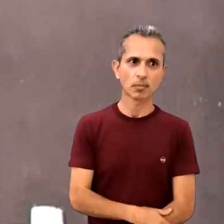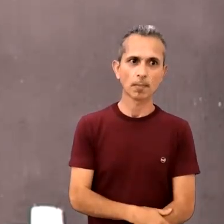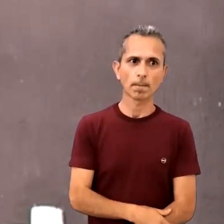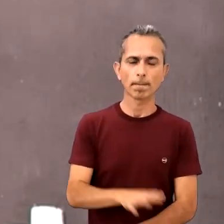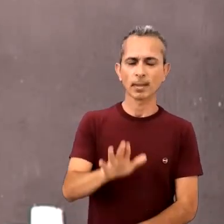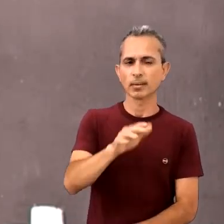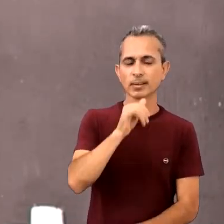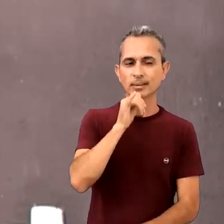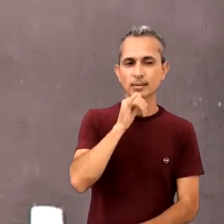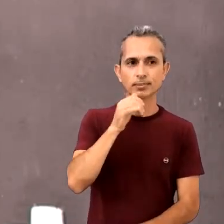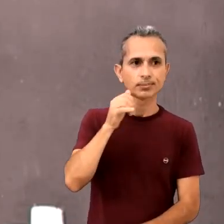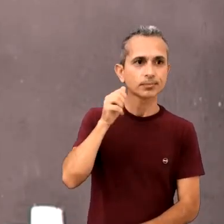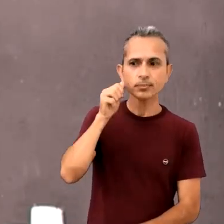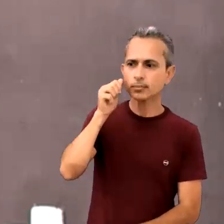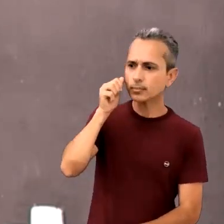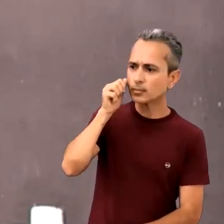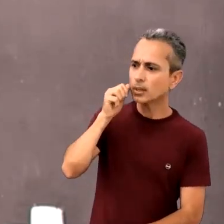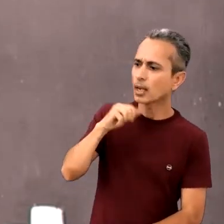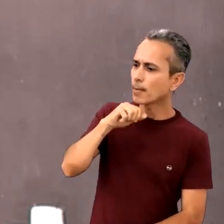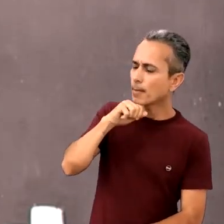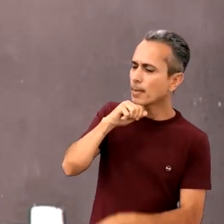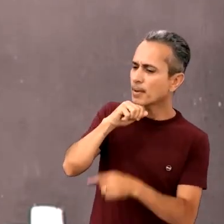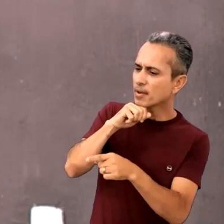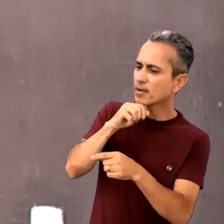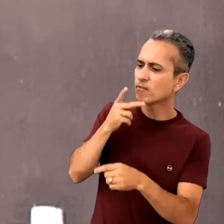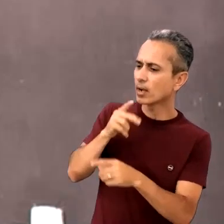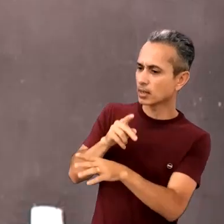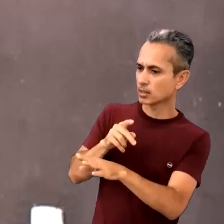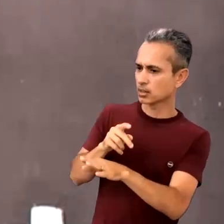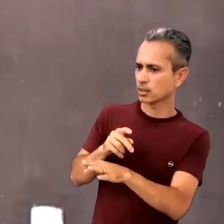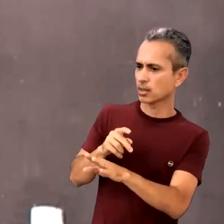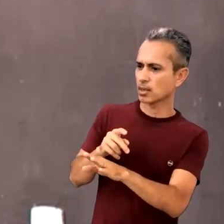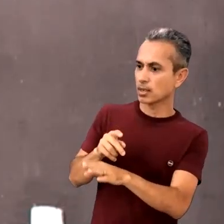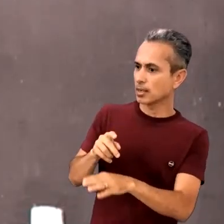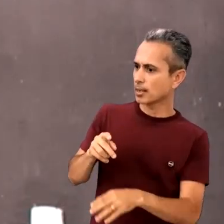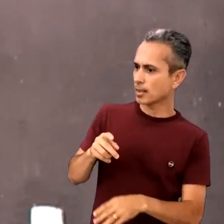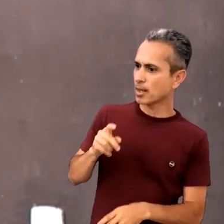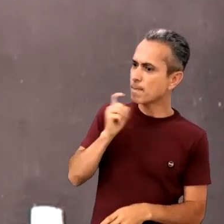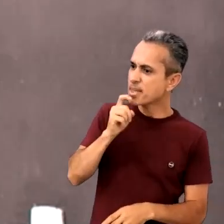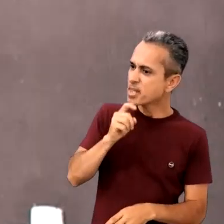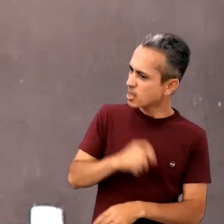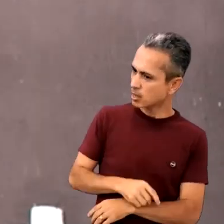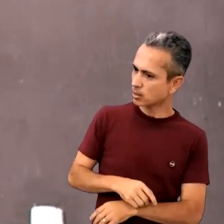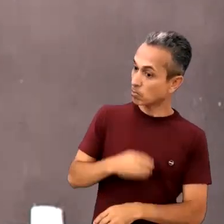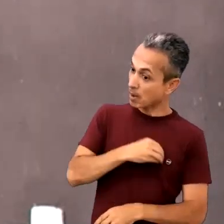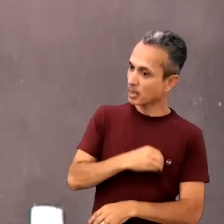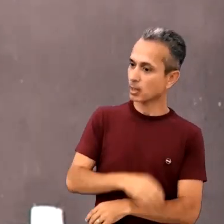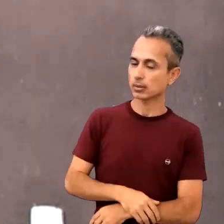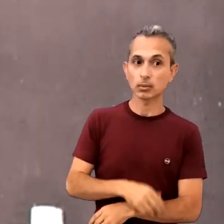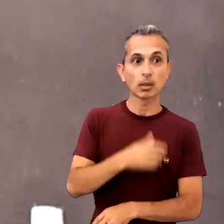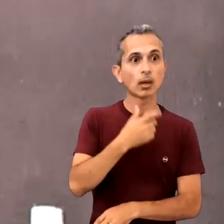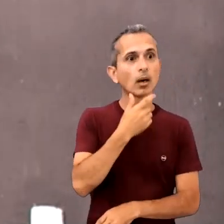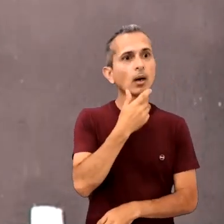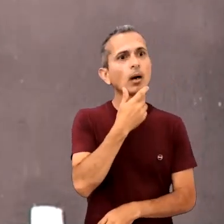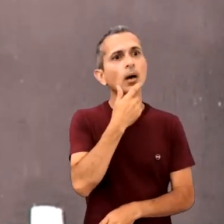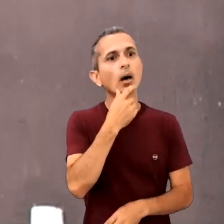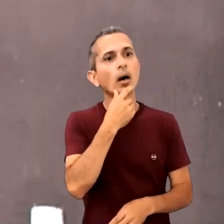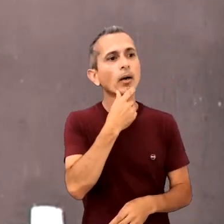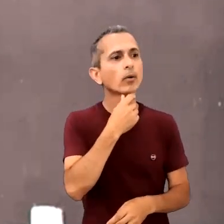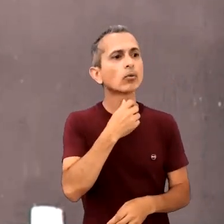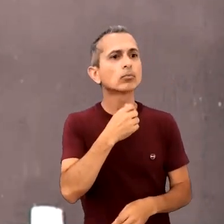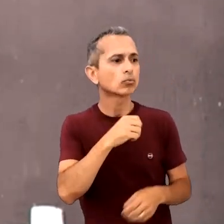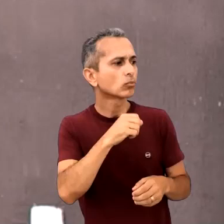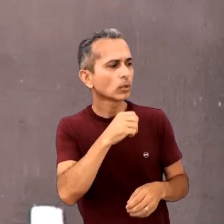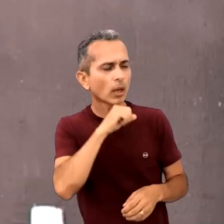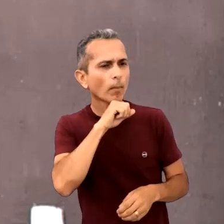A mãe diz assim, meu filho não minta não que é pecado. Aí o pai diz assim, não, uma mentirinha só não tem problema. Mentir para fazer o bem não tem problema